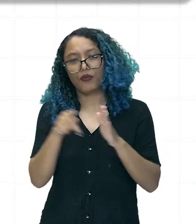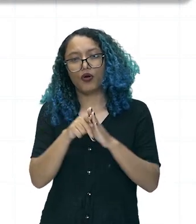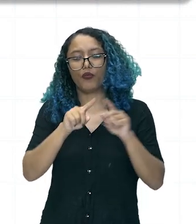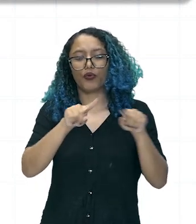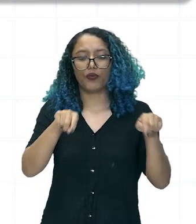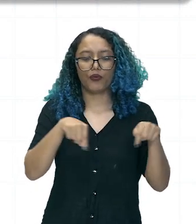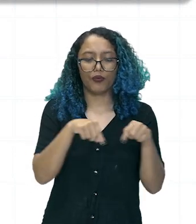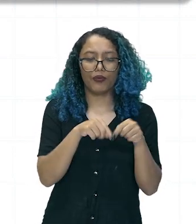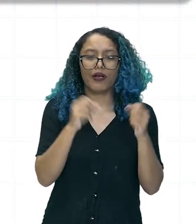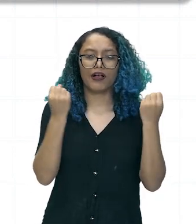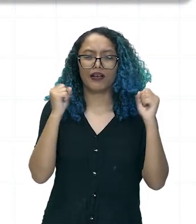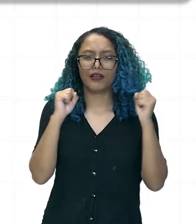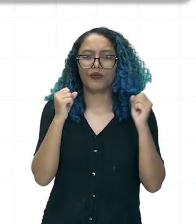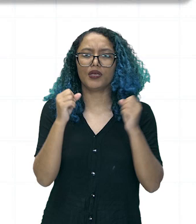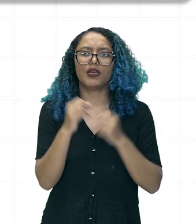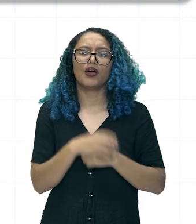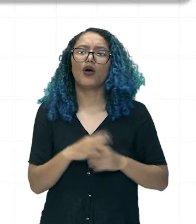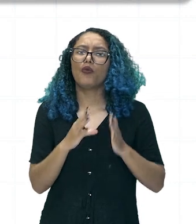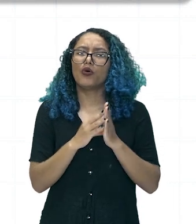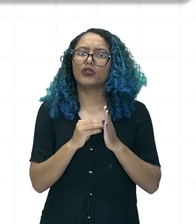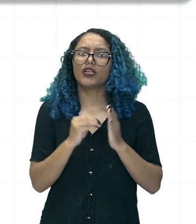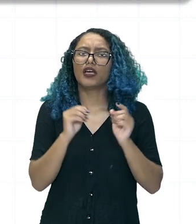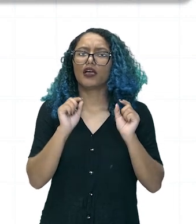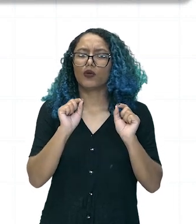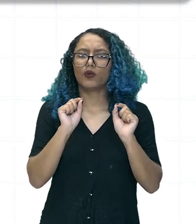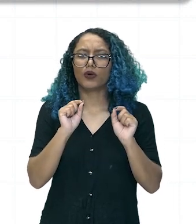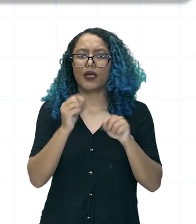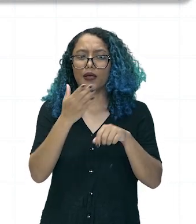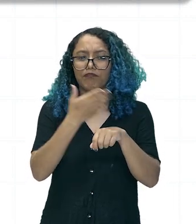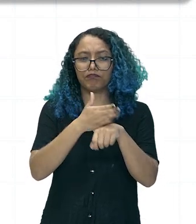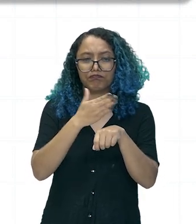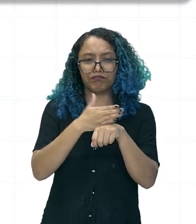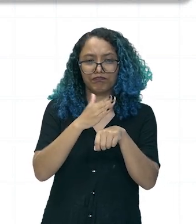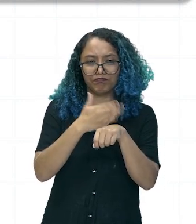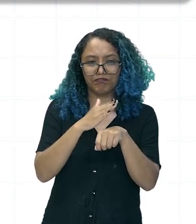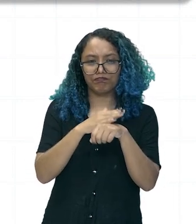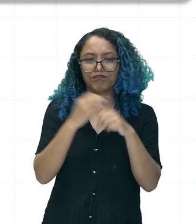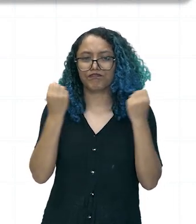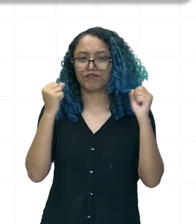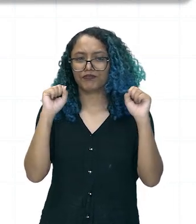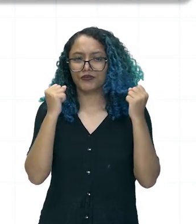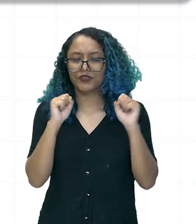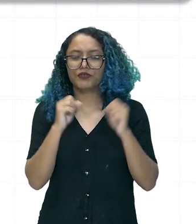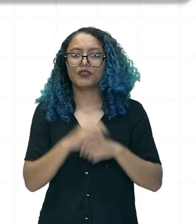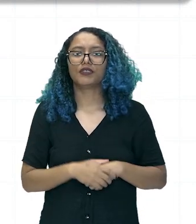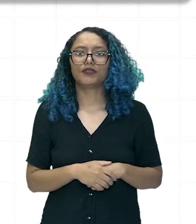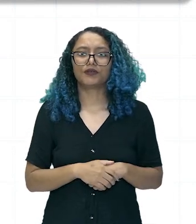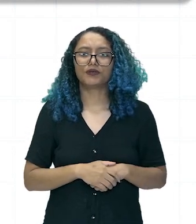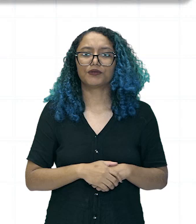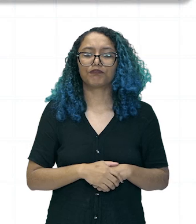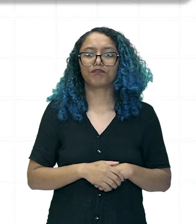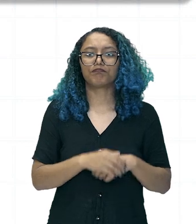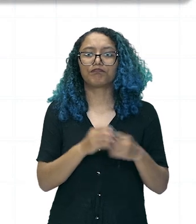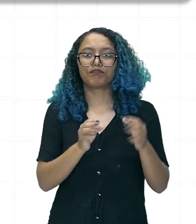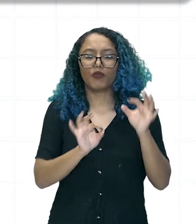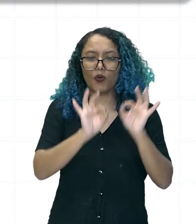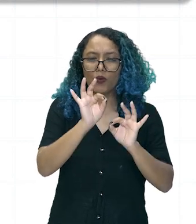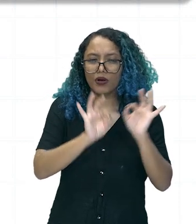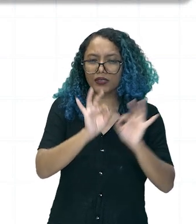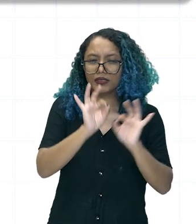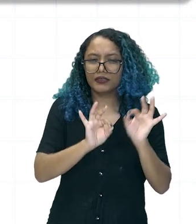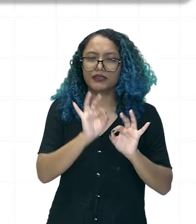ginástica aeróbica, como foi, por que ela foi criada, quem criou, como foi e como ela chegou até